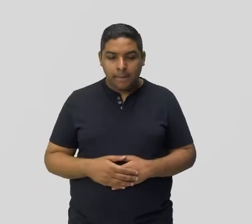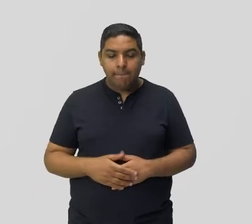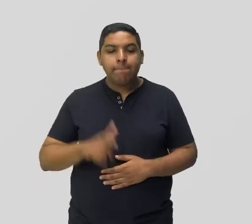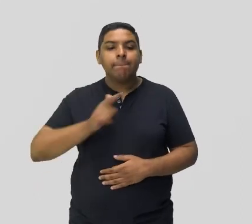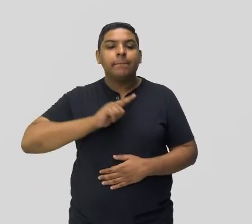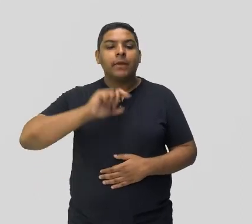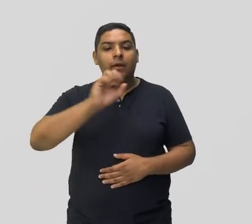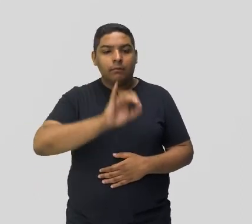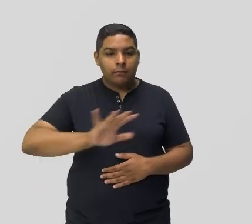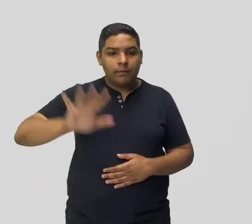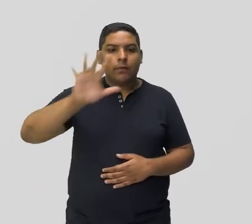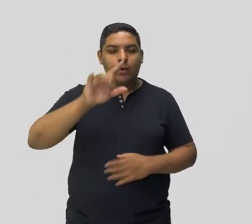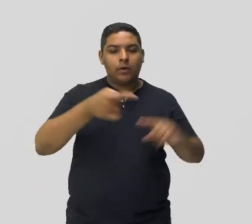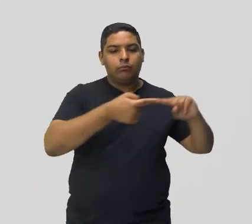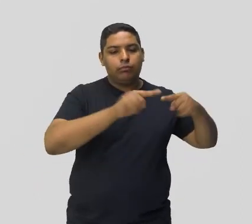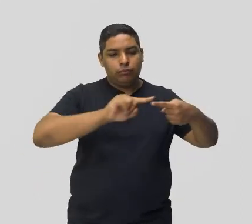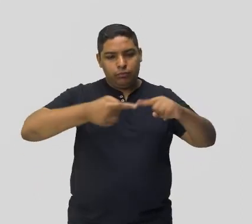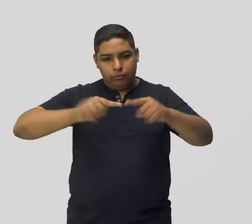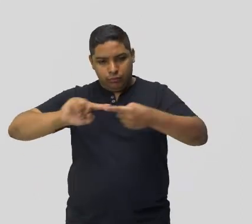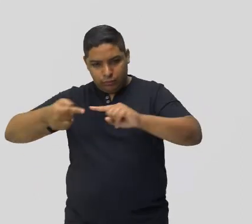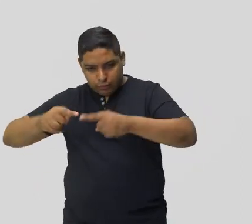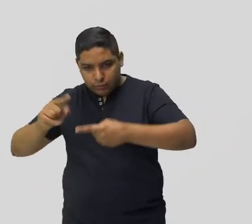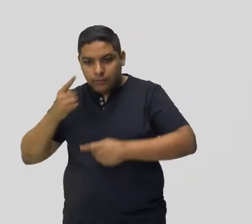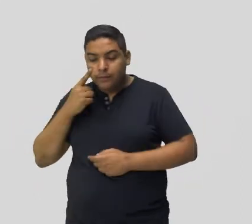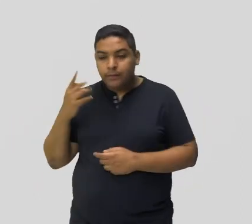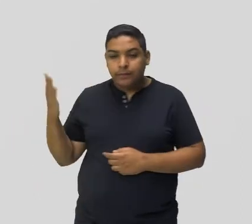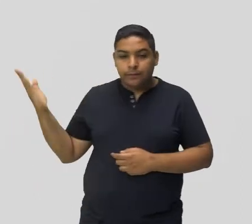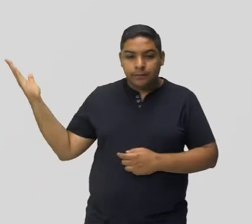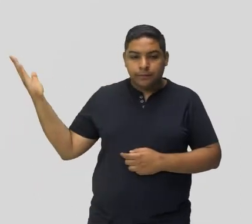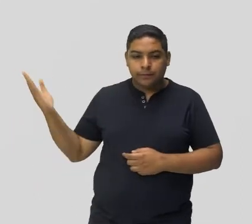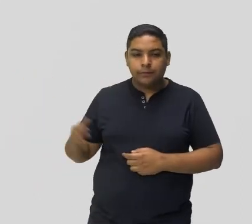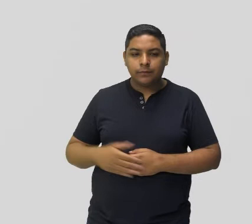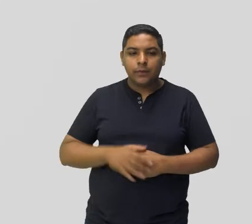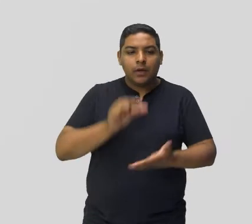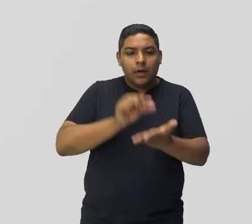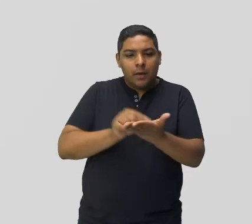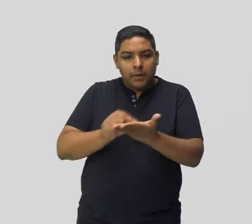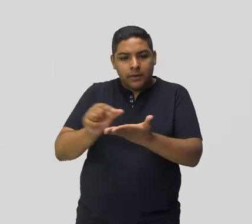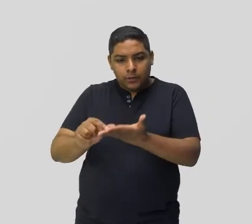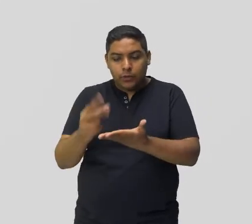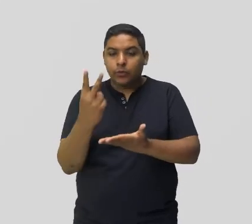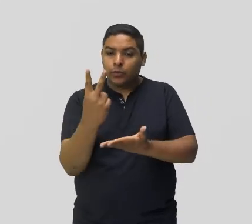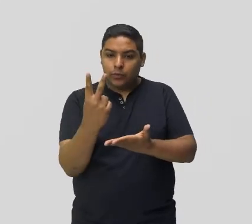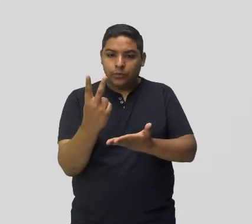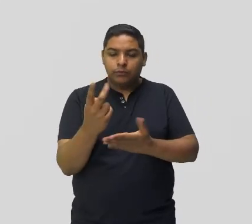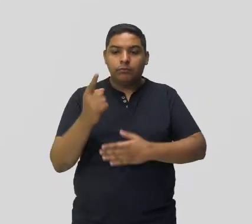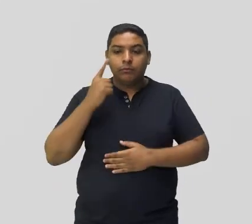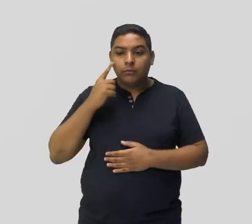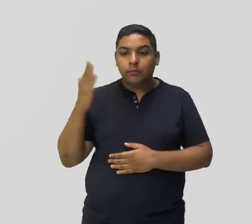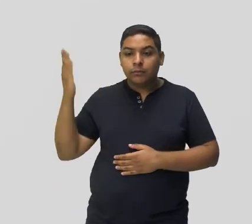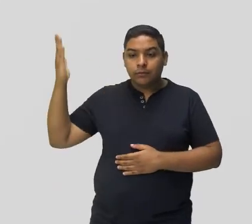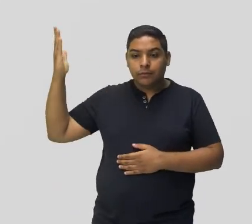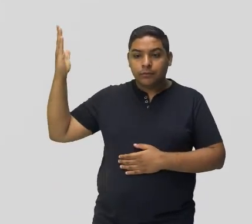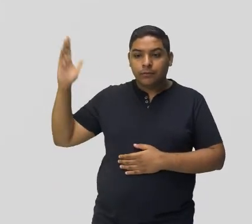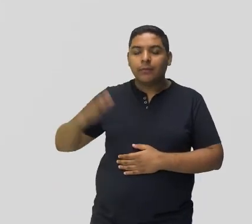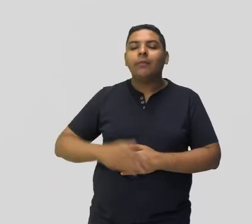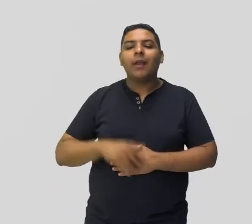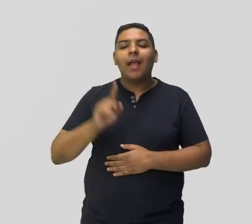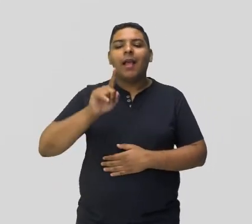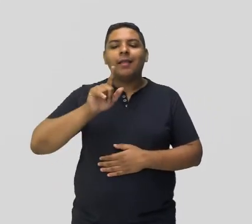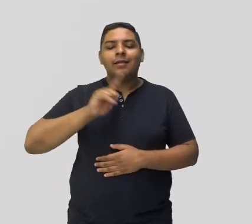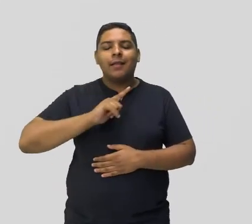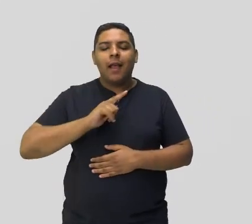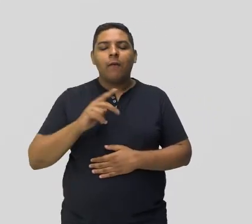nós temos uma associação de capacitores. Olha, nós só temos 2 capacitores. Esses 2 capacitores têm o mesmo valor. Lembra